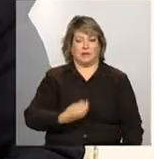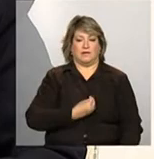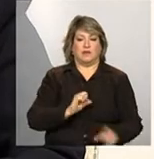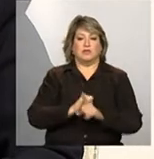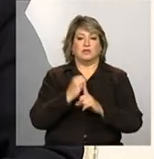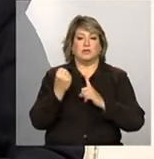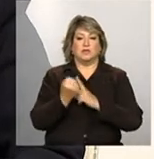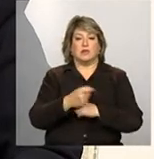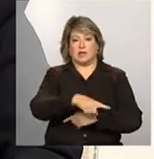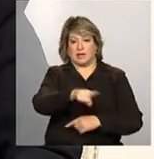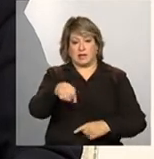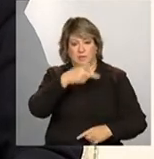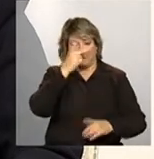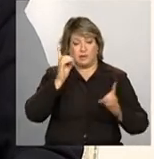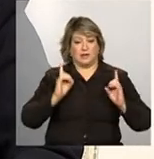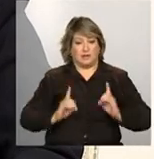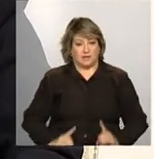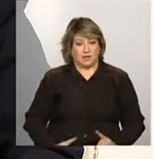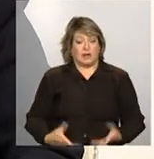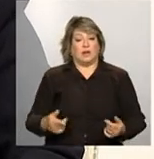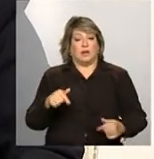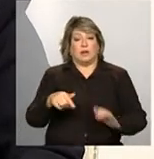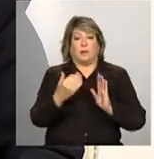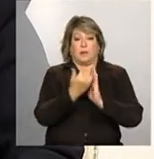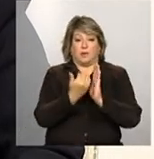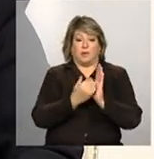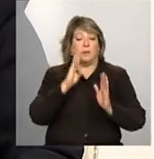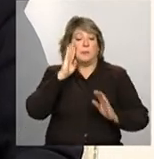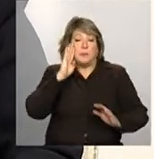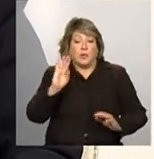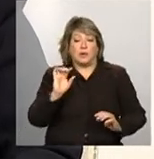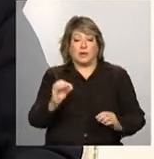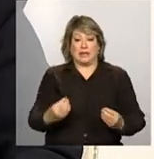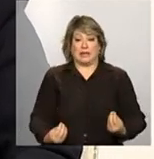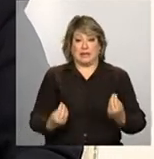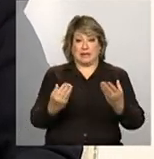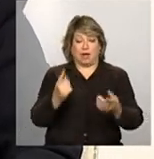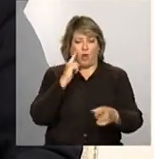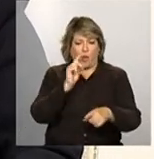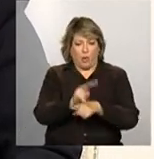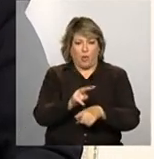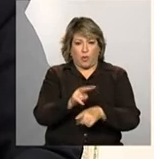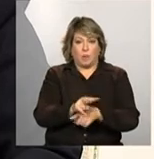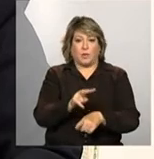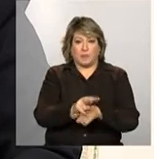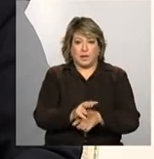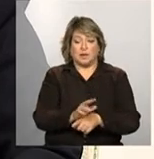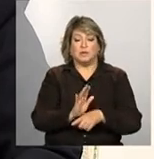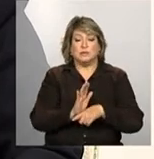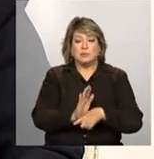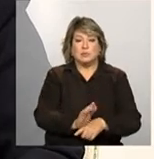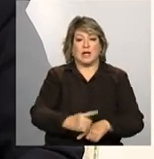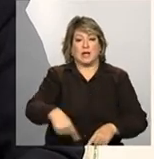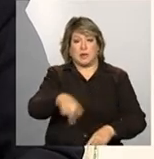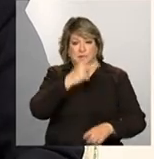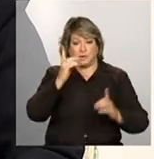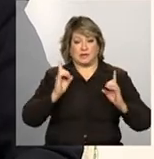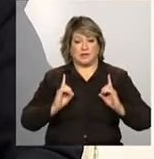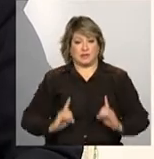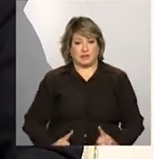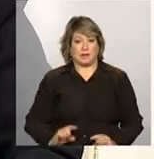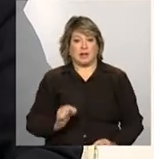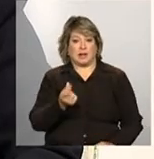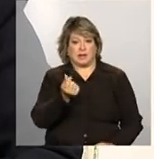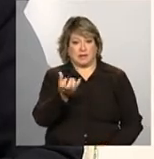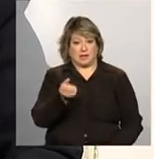o programa tem como objetivo, principalmente, proceder o acompanhamento, né, dessas pessoas